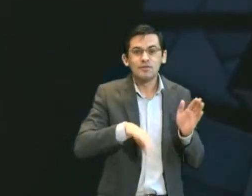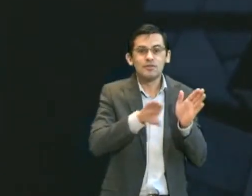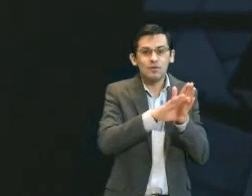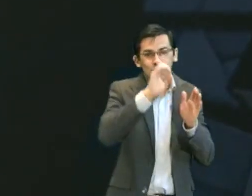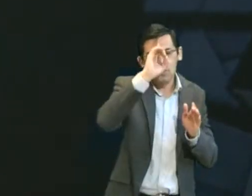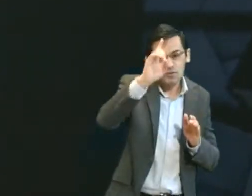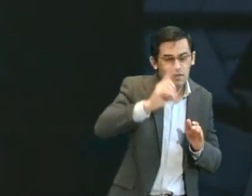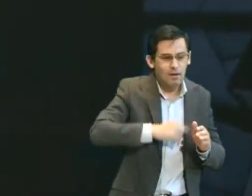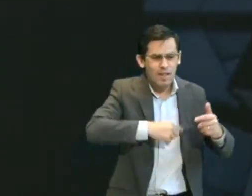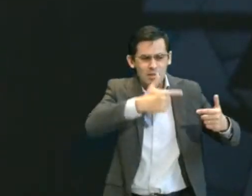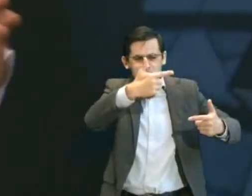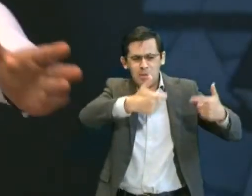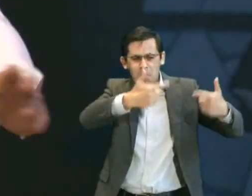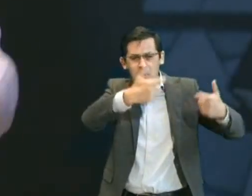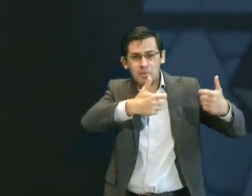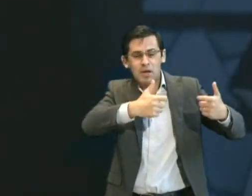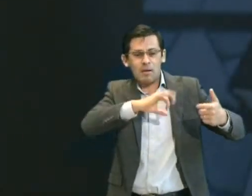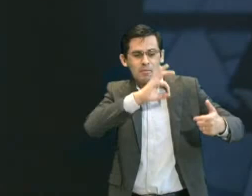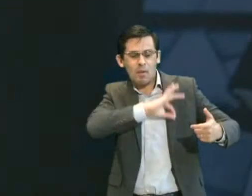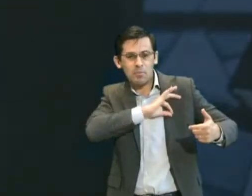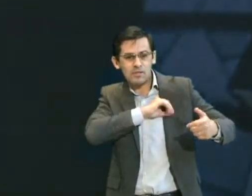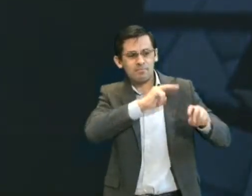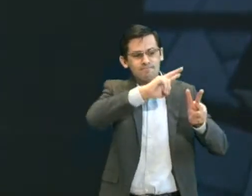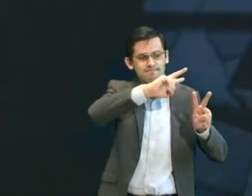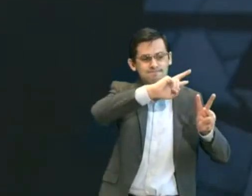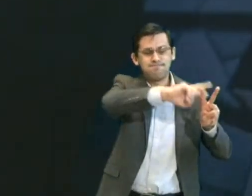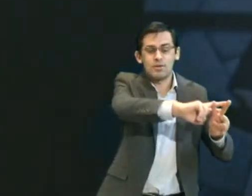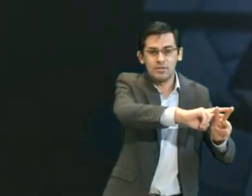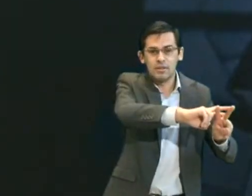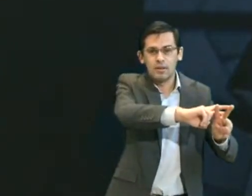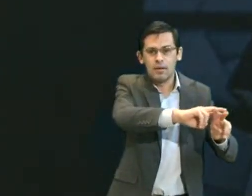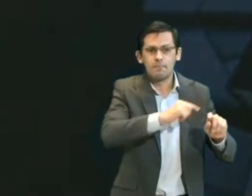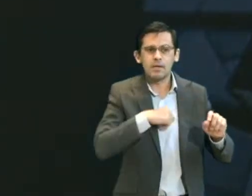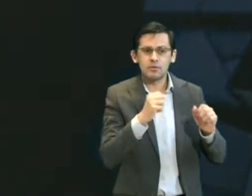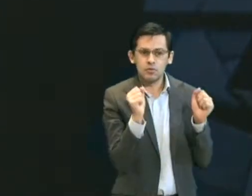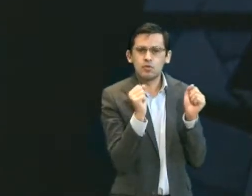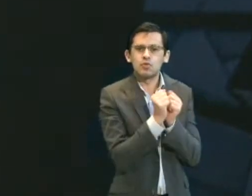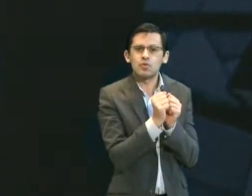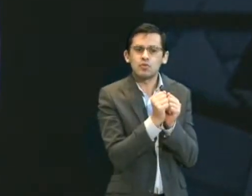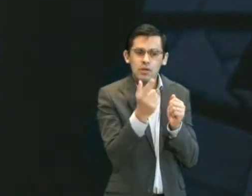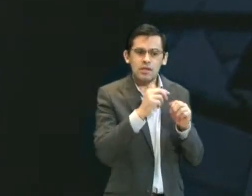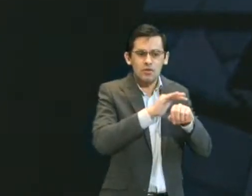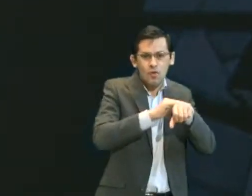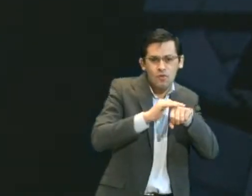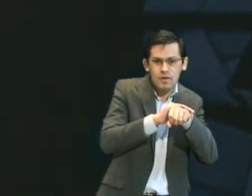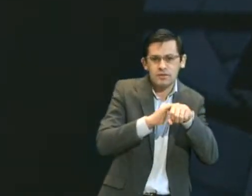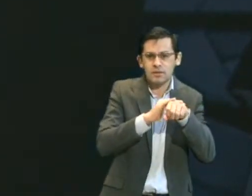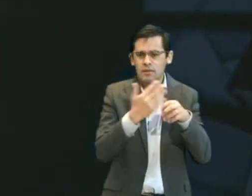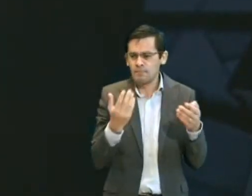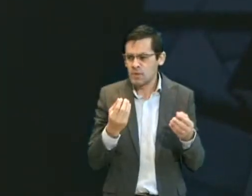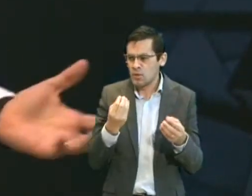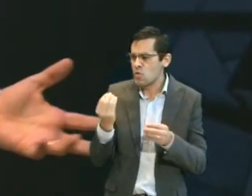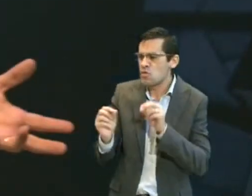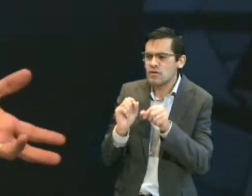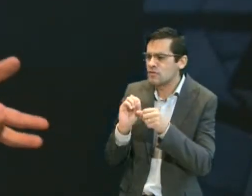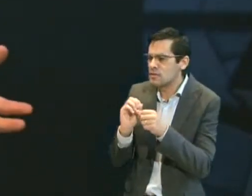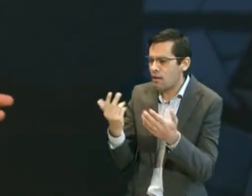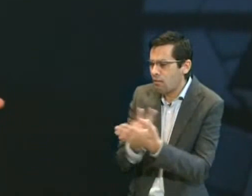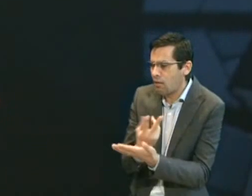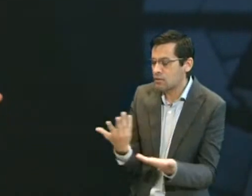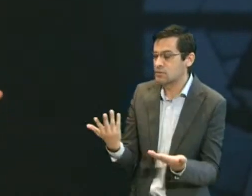Eles trocaram tiro com a polícia, foram parar na cadeia. E quando estão ali juntos, conversando na cadeia, um diz para o outro: o que a gente fez de